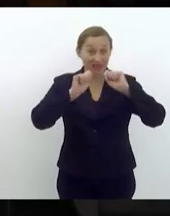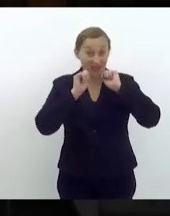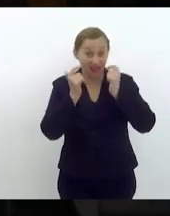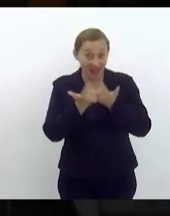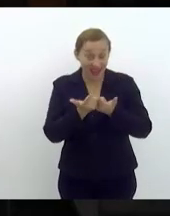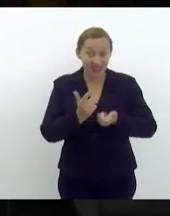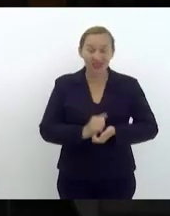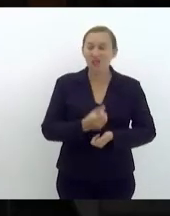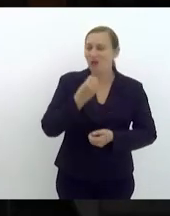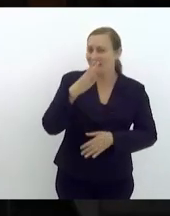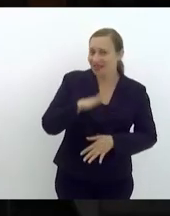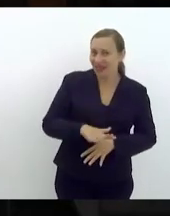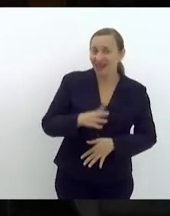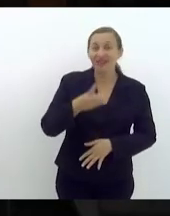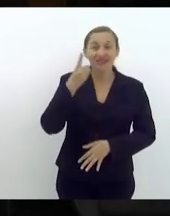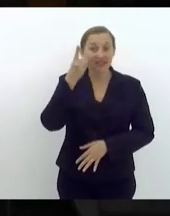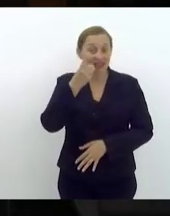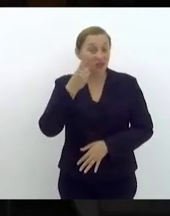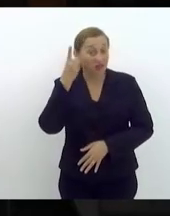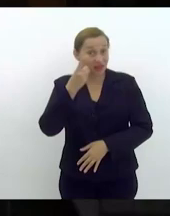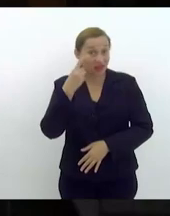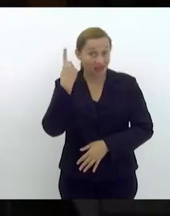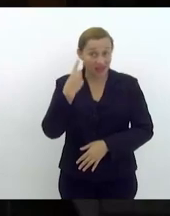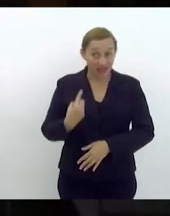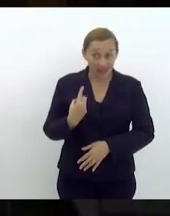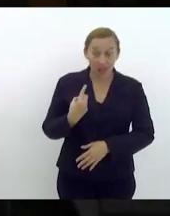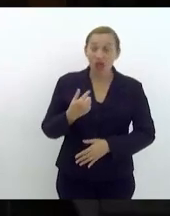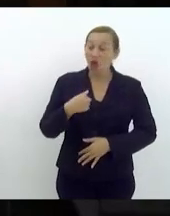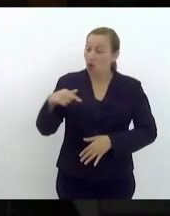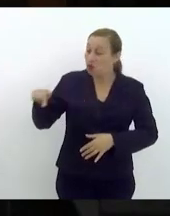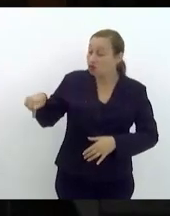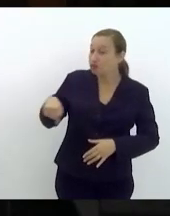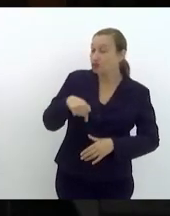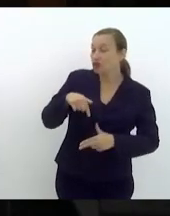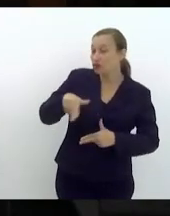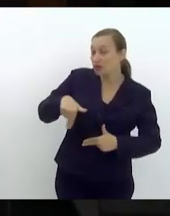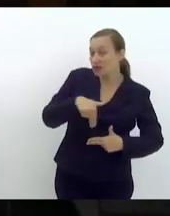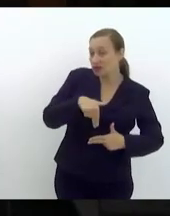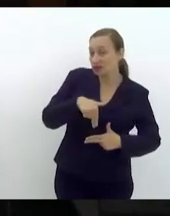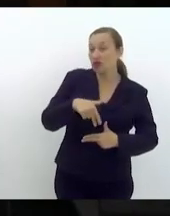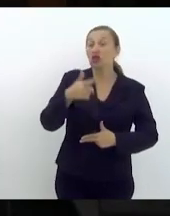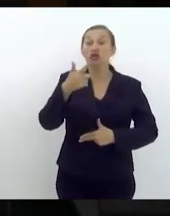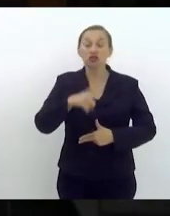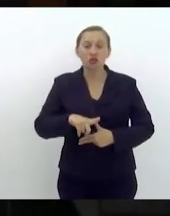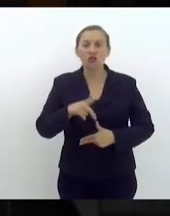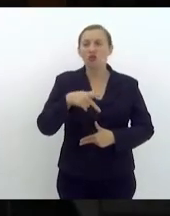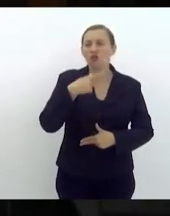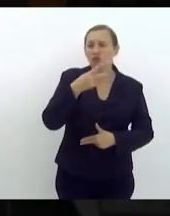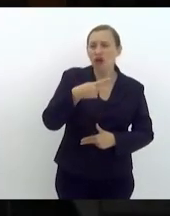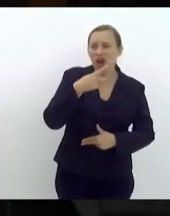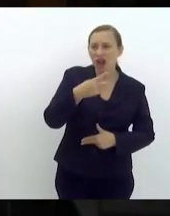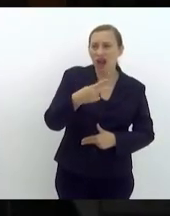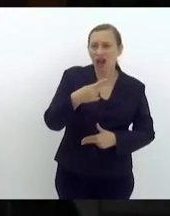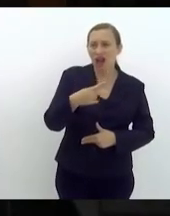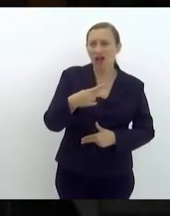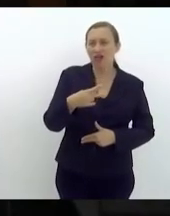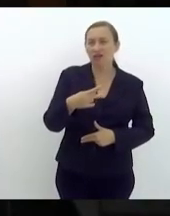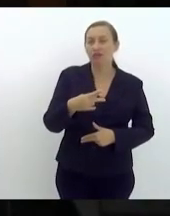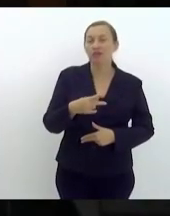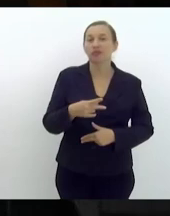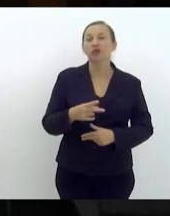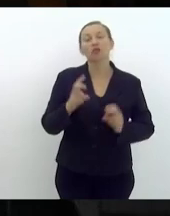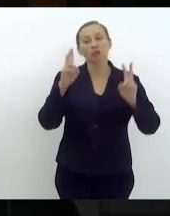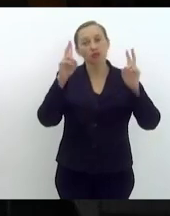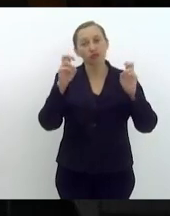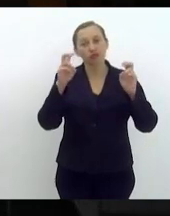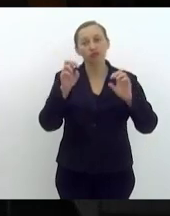boa tarde deputada Dani Monteiro eu venho essa Tribuna mais uma vez falar sobre o quadro da Educação no estado